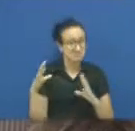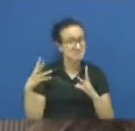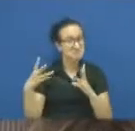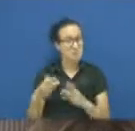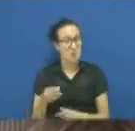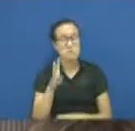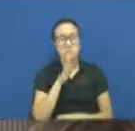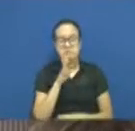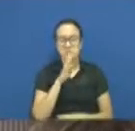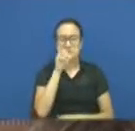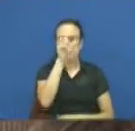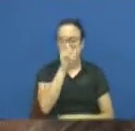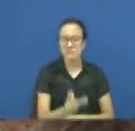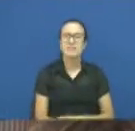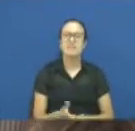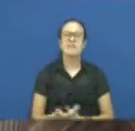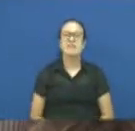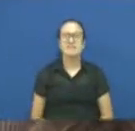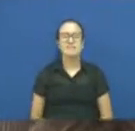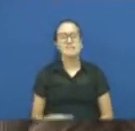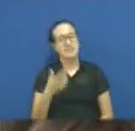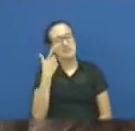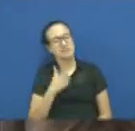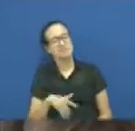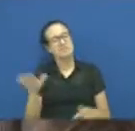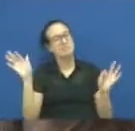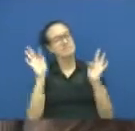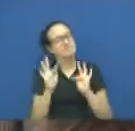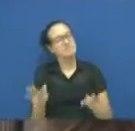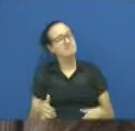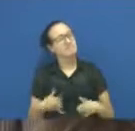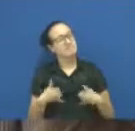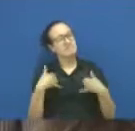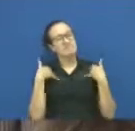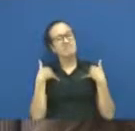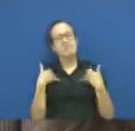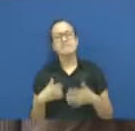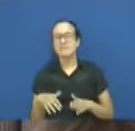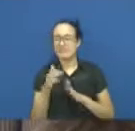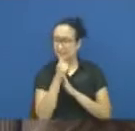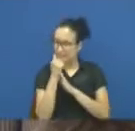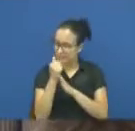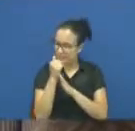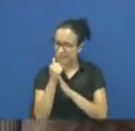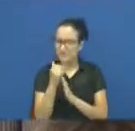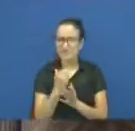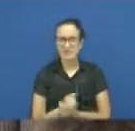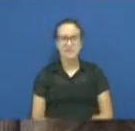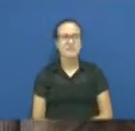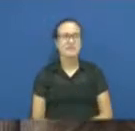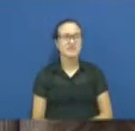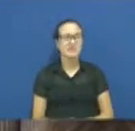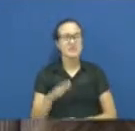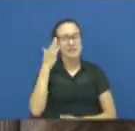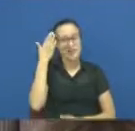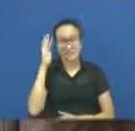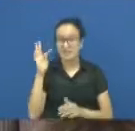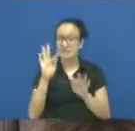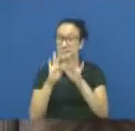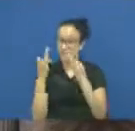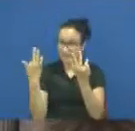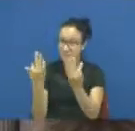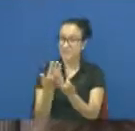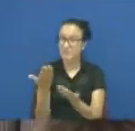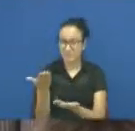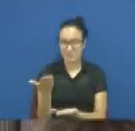sinto eu tenho orgulho de poder fazer esta homenagem e entendo que a família do seu